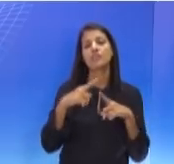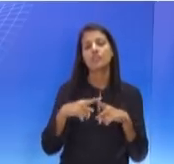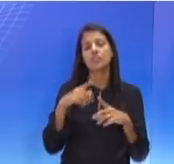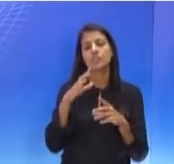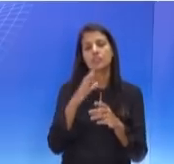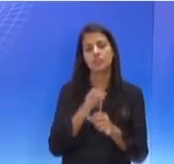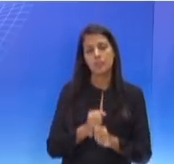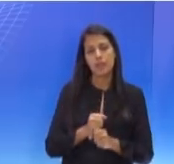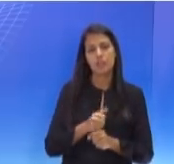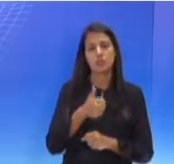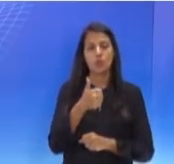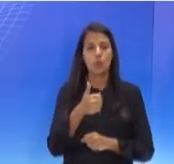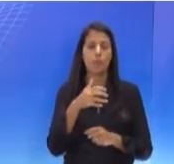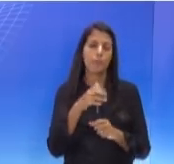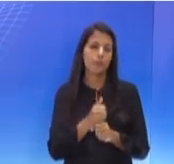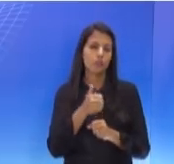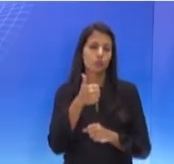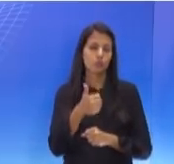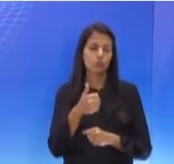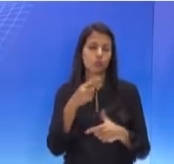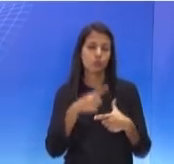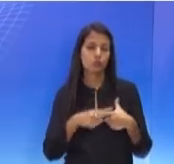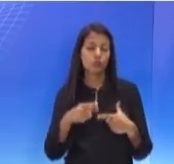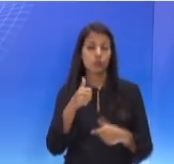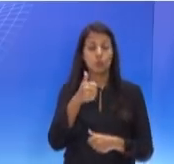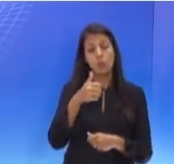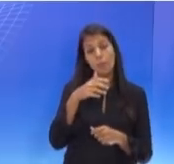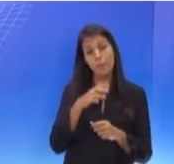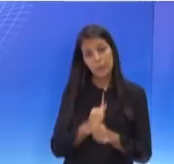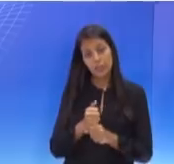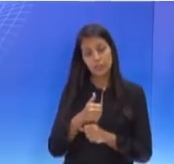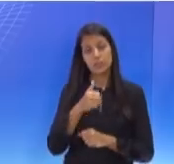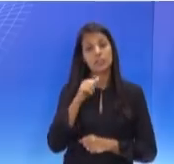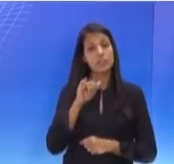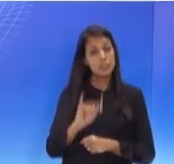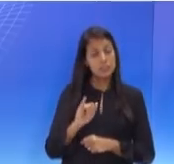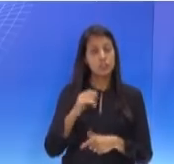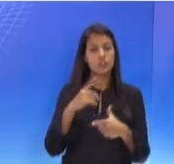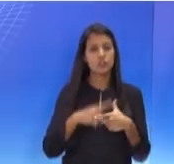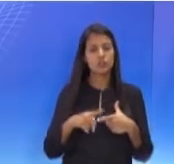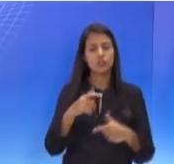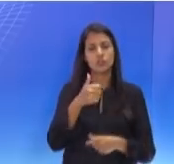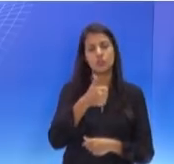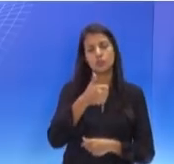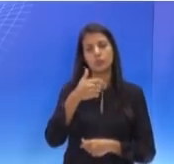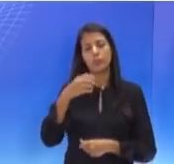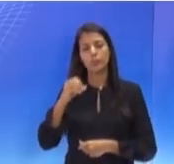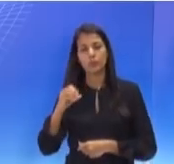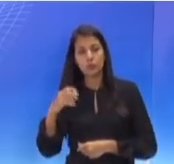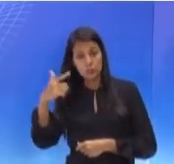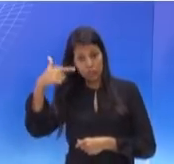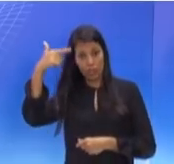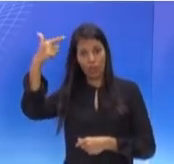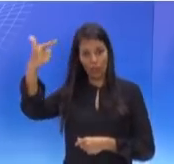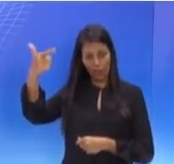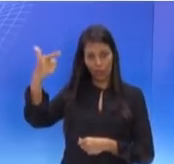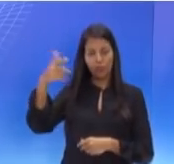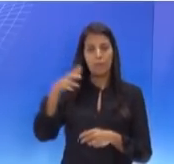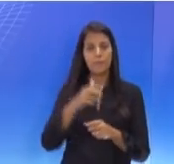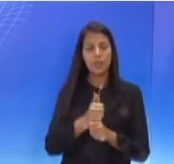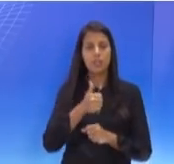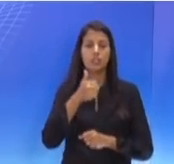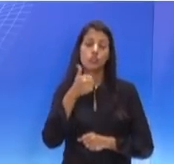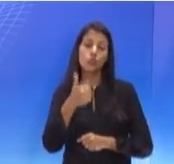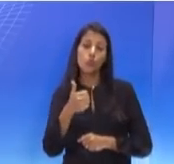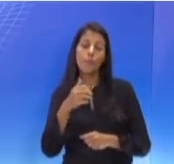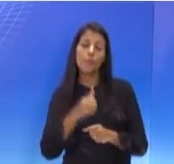1 dividido por 1 mais I dividido por 100 ao quadrado, mais 1 mais I